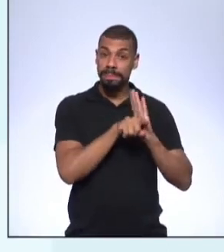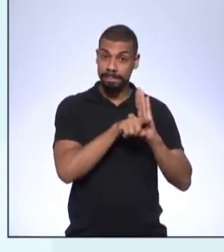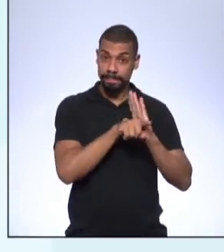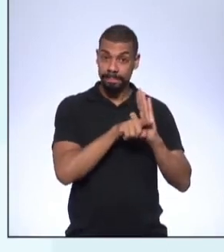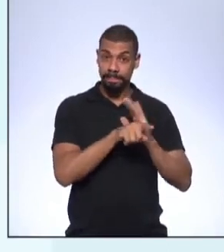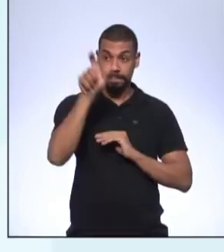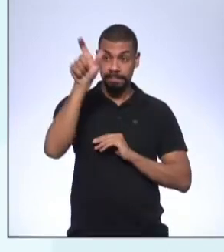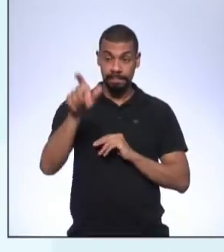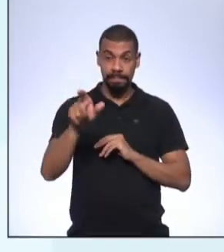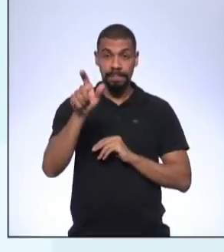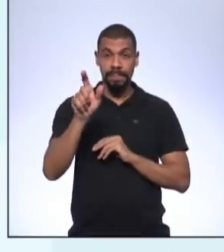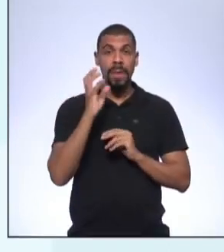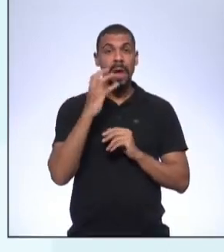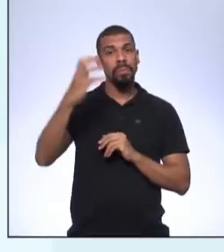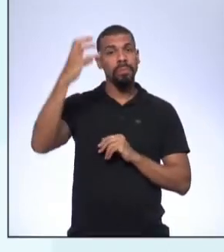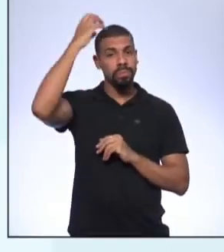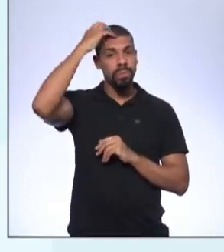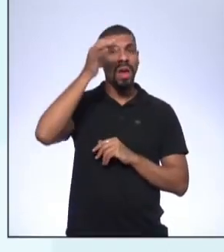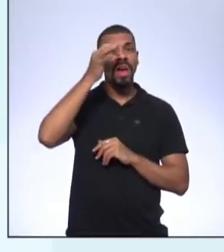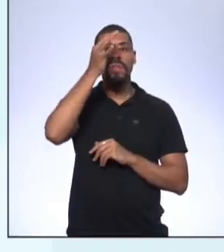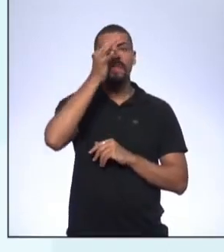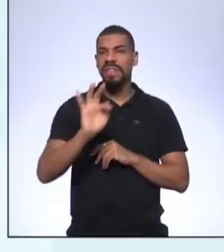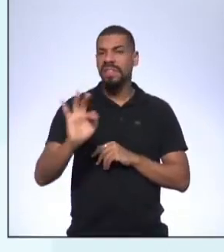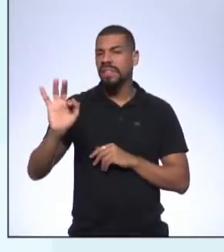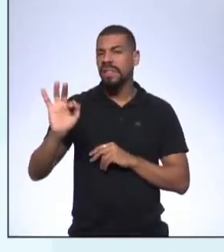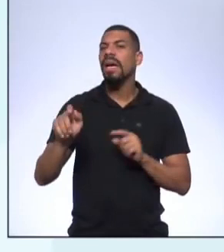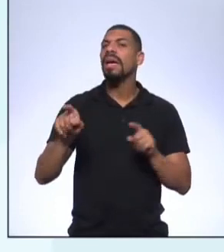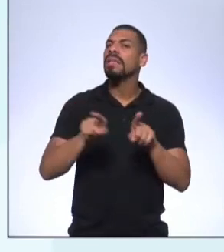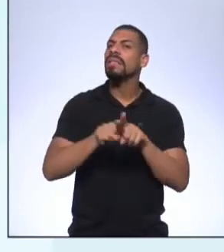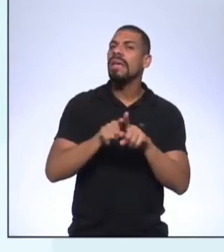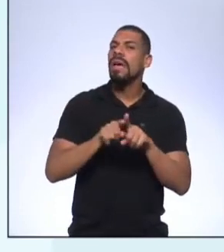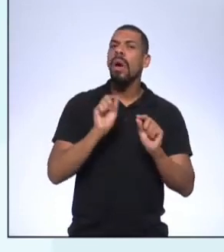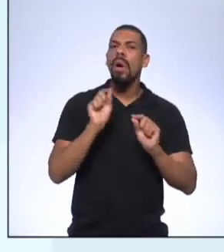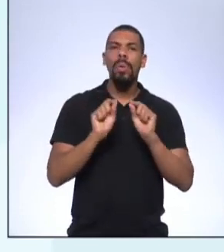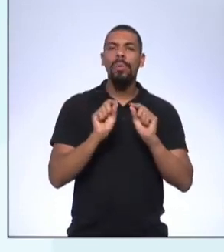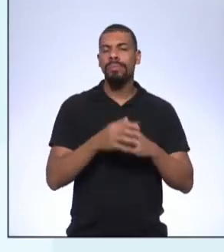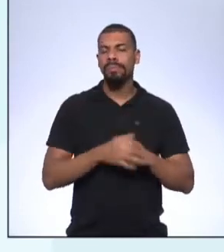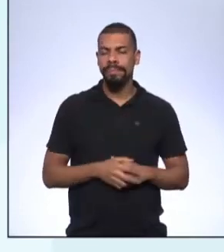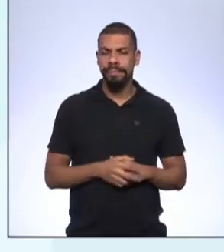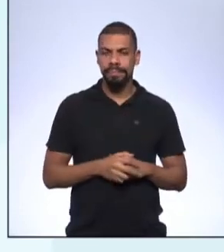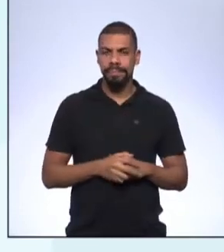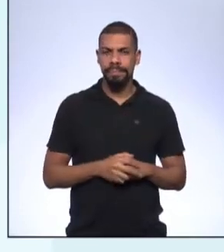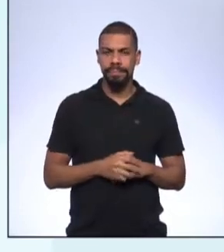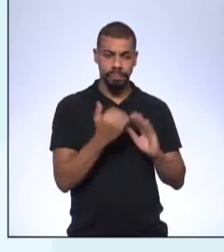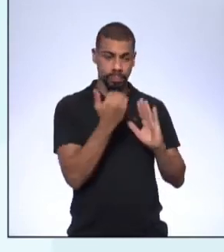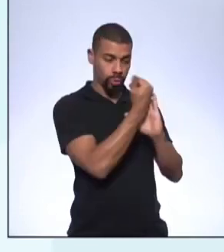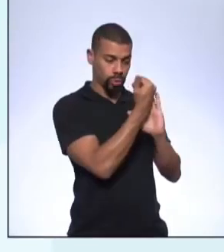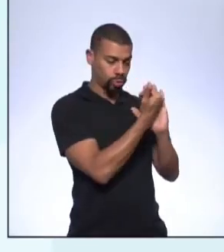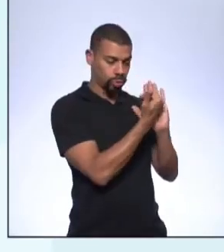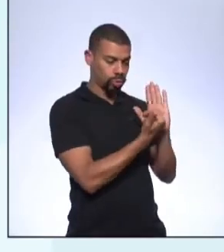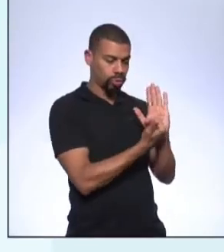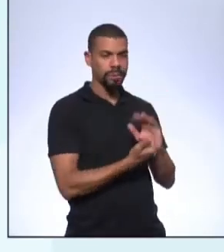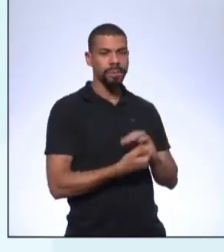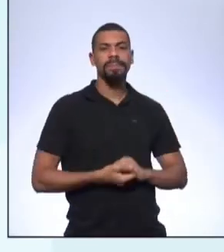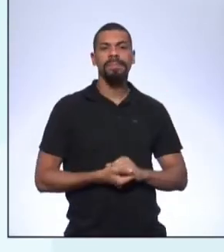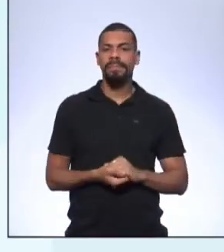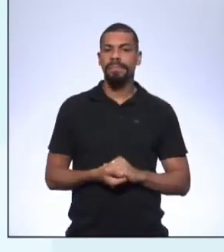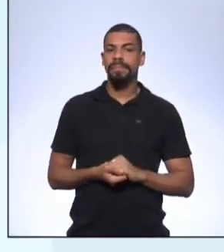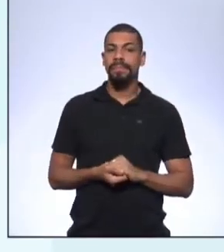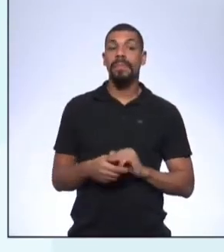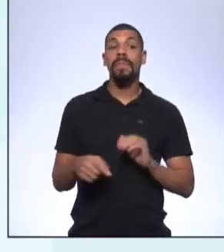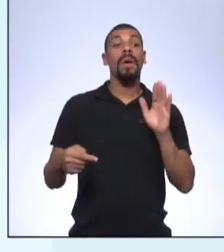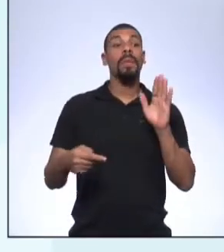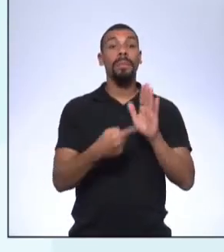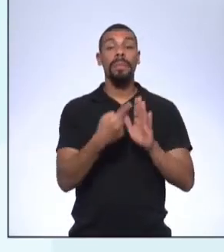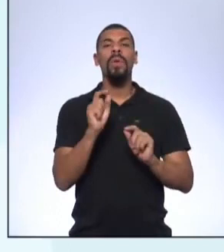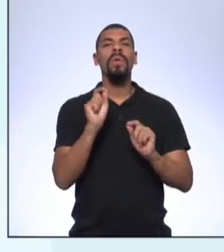da monarquia francesa. Para nortear essa pesquisa, vocês vão seguir o seguinte roteiro, tá? Primeiro,